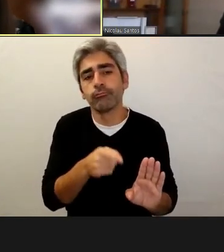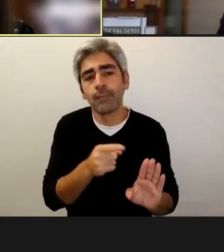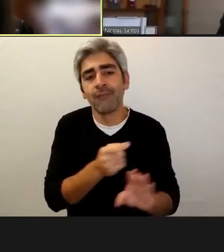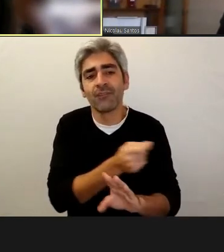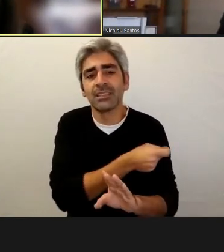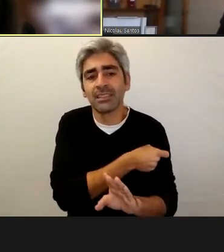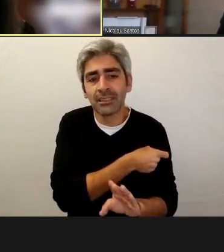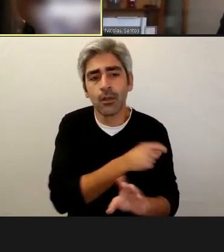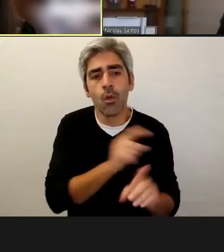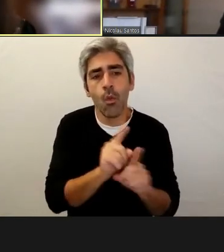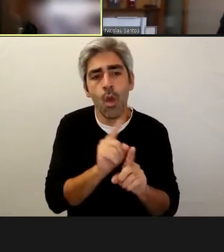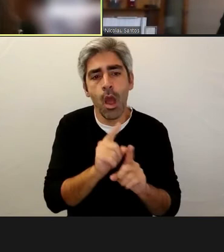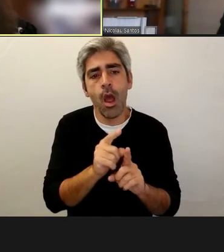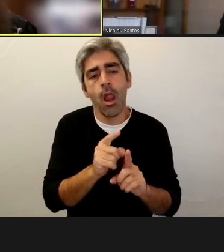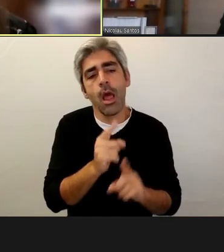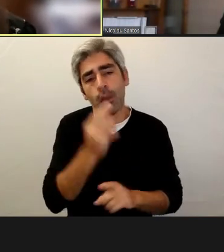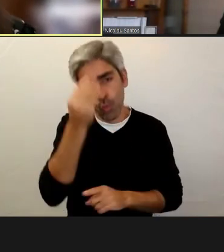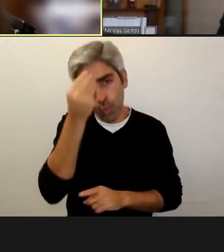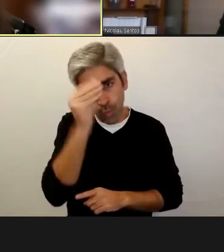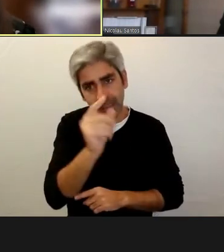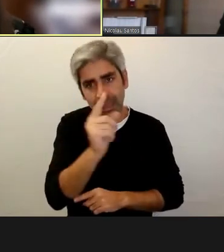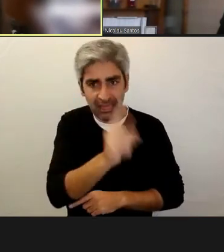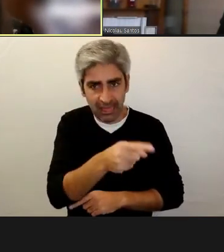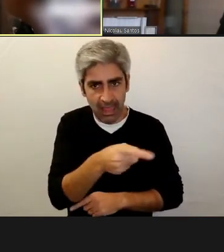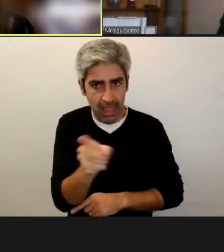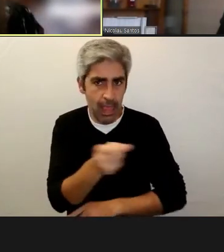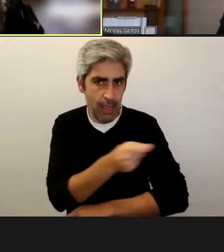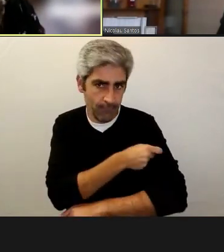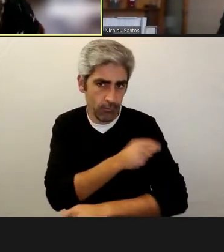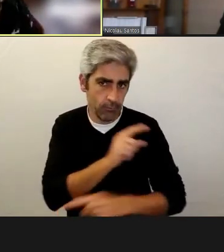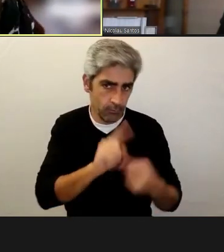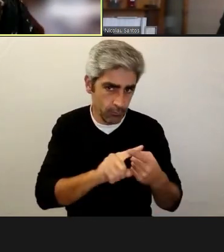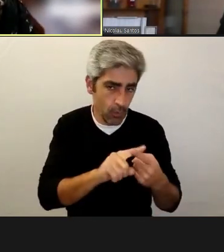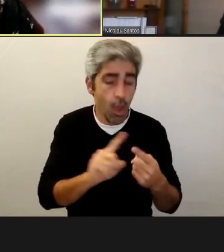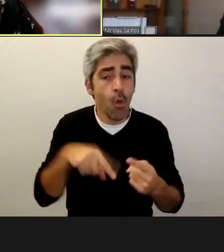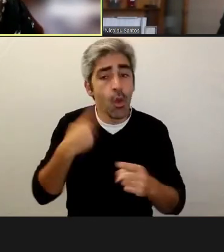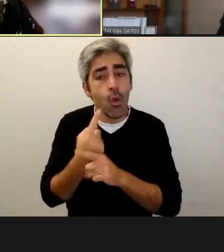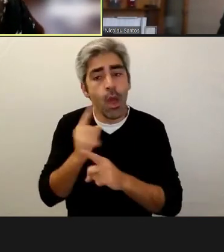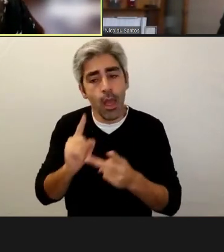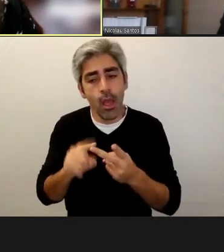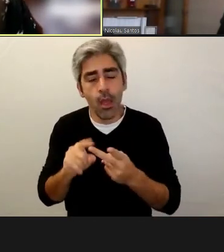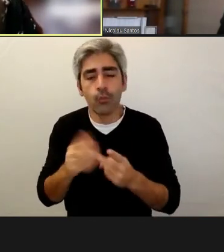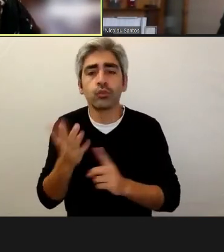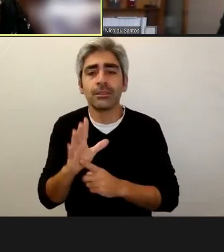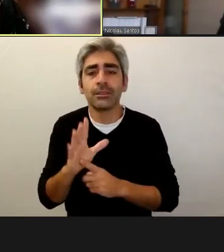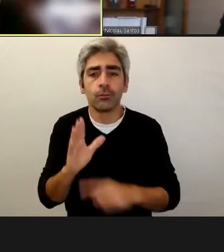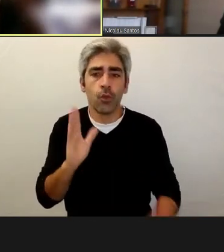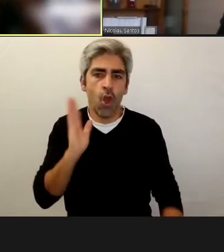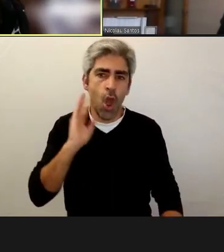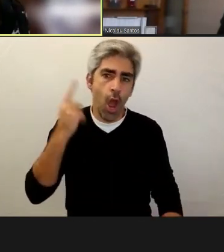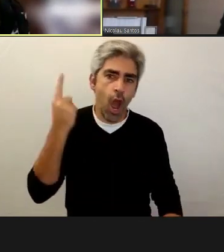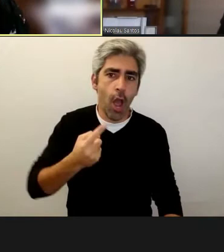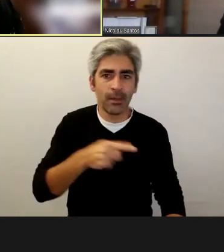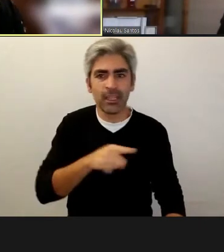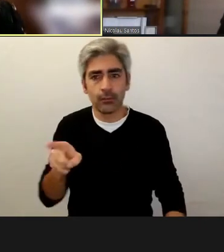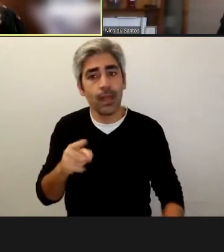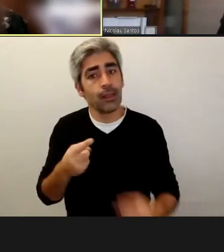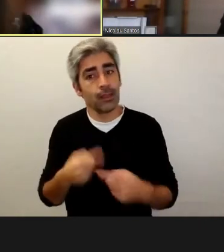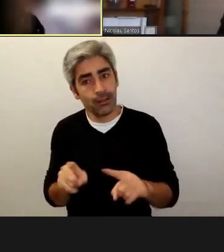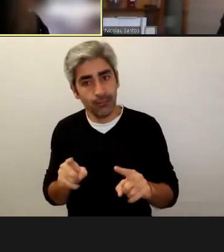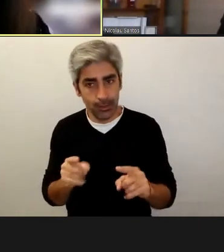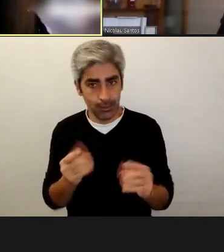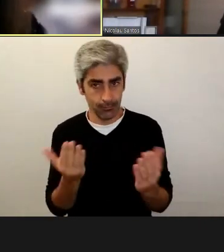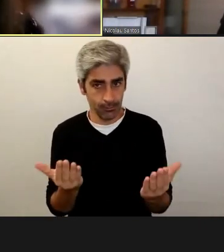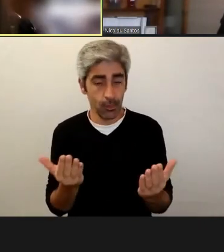vacinação como uma conduta recomendada, outra coisa é aquilo que me perguntou, no fundo, que era estabelecê-la como uma obrigação. E ao estabelecê-la como